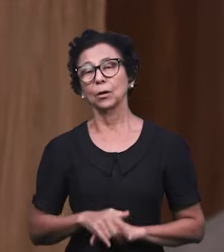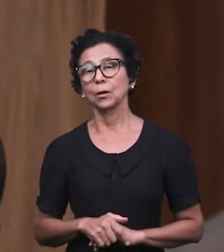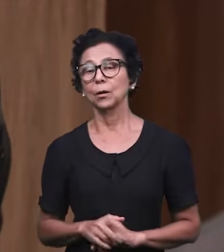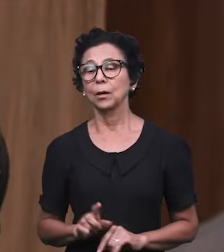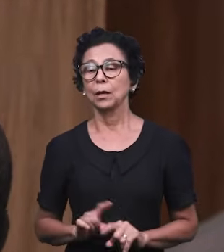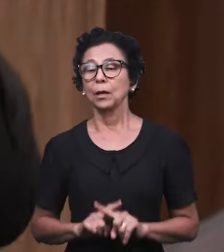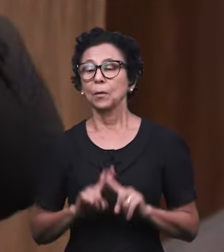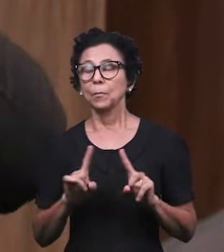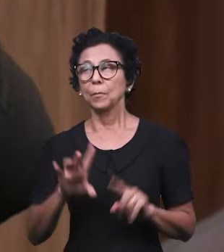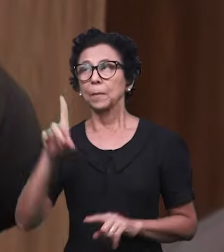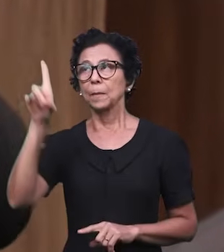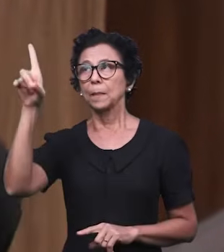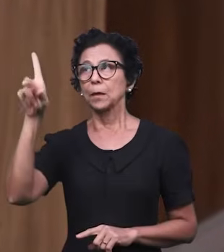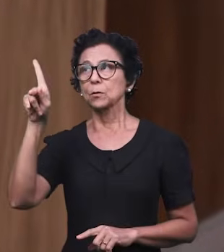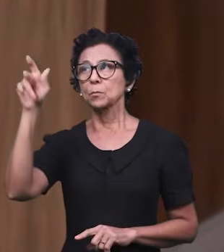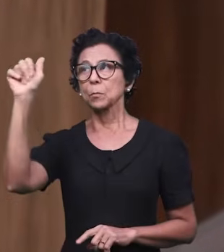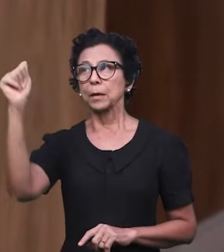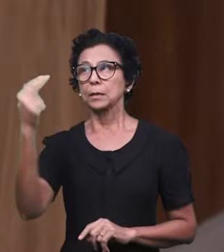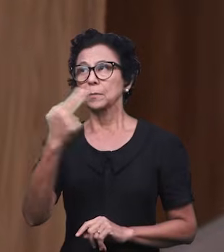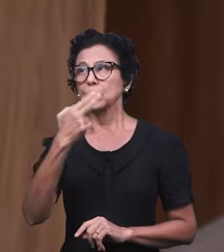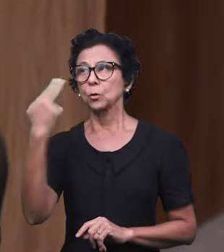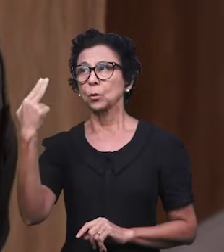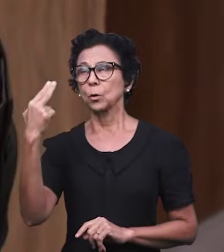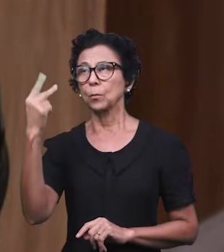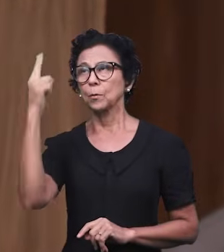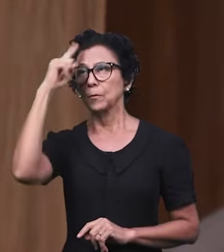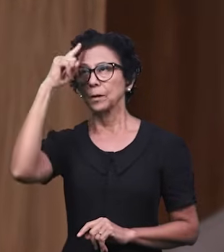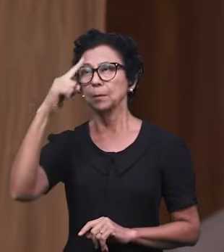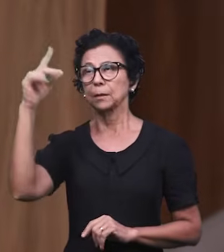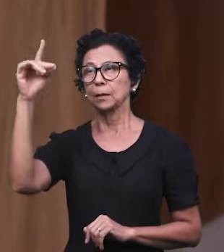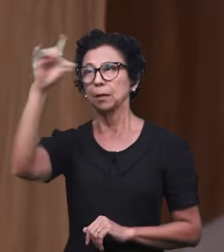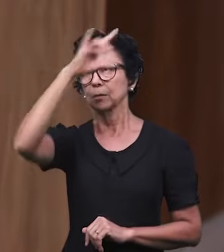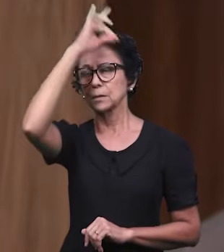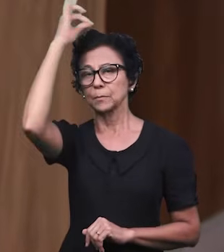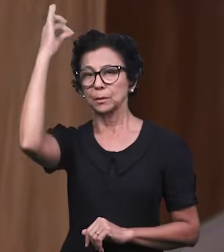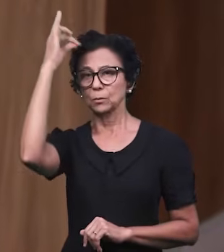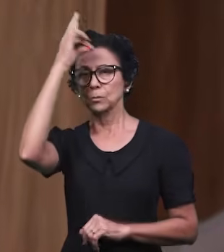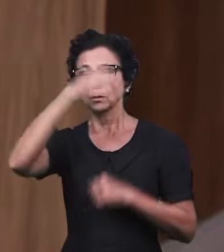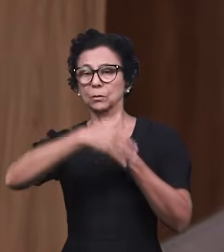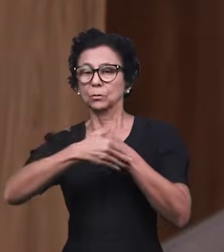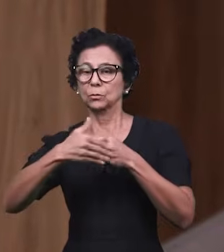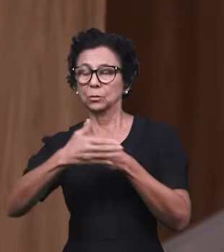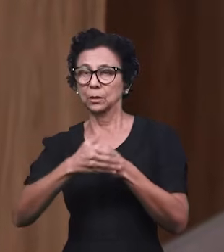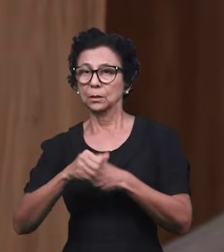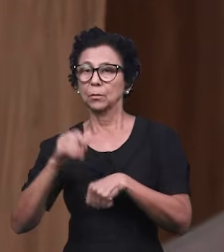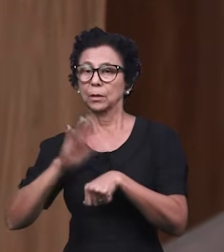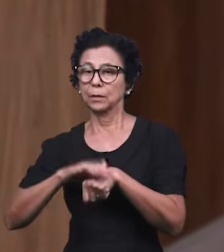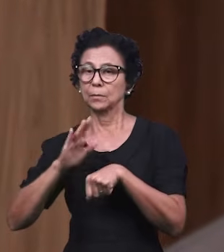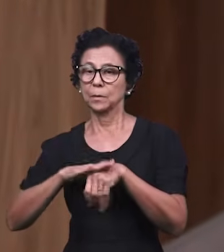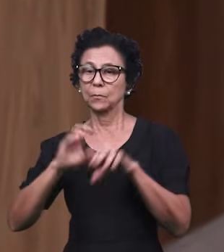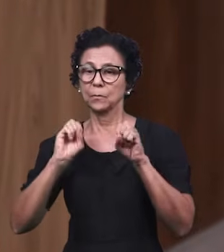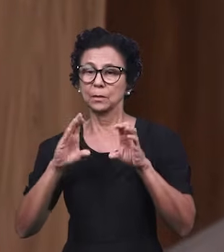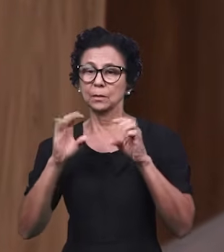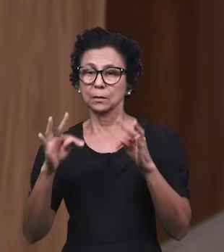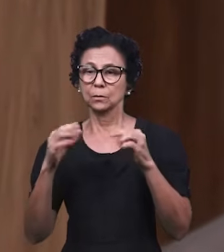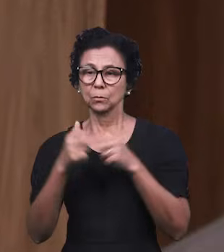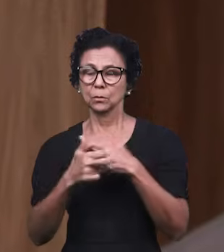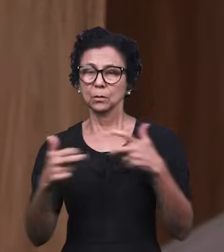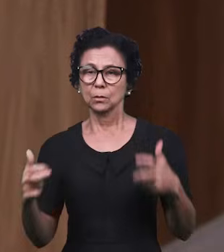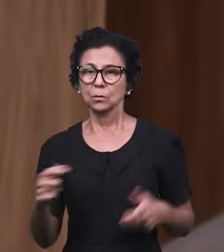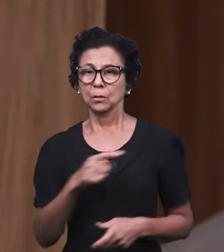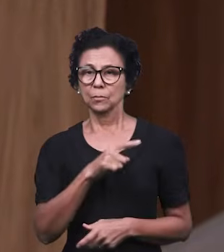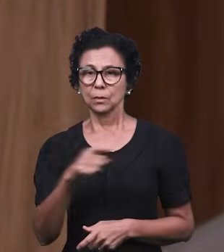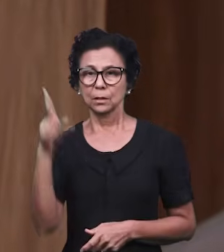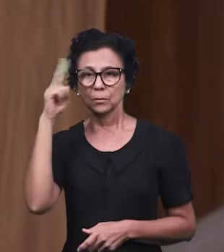que o Pai enviará em meu nome, ele vos ensinará todas as coisas e vos fará lembrar de tudo que eu vos